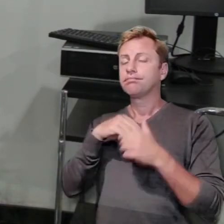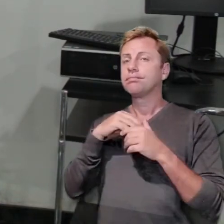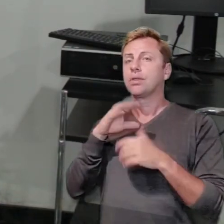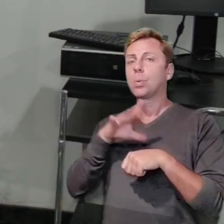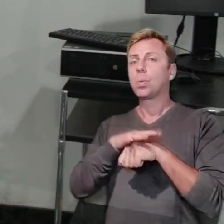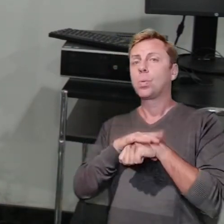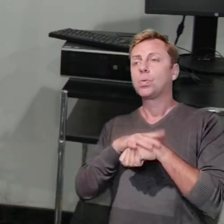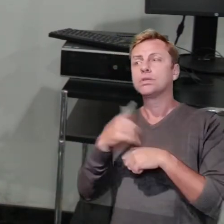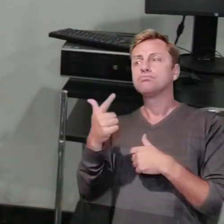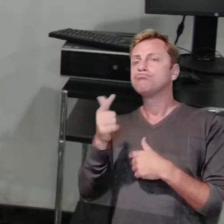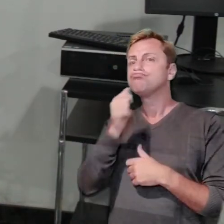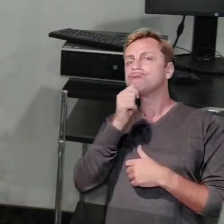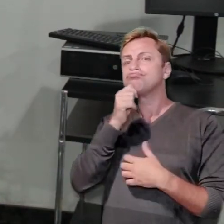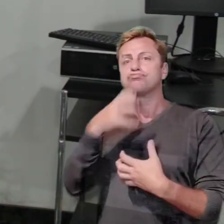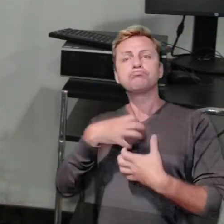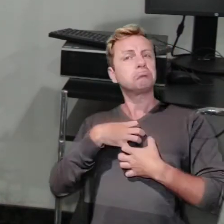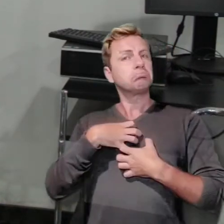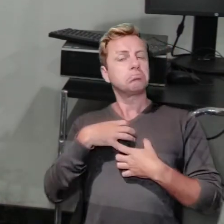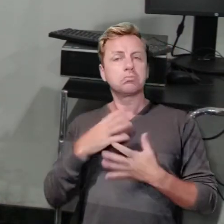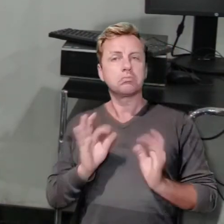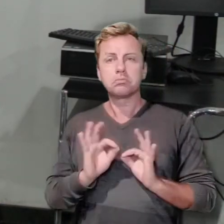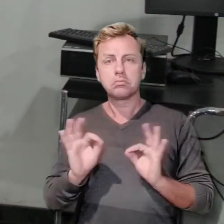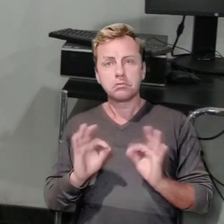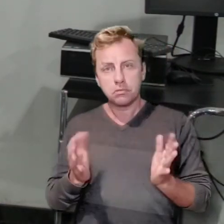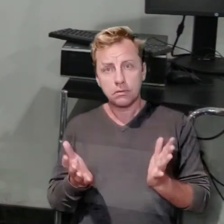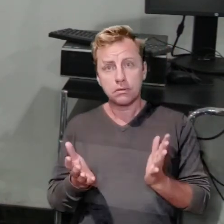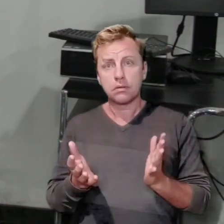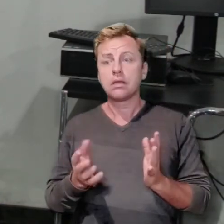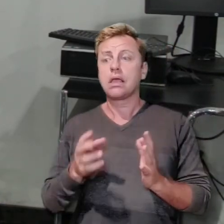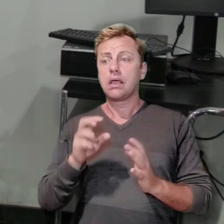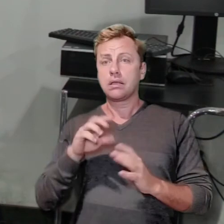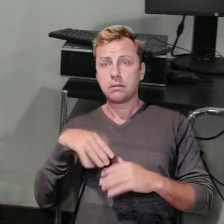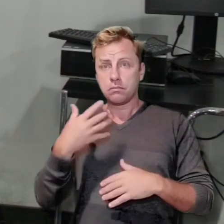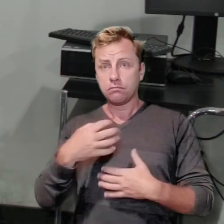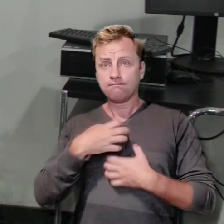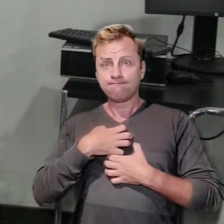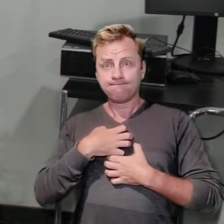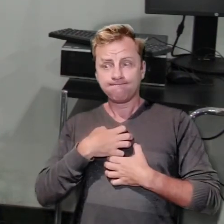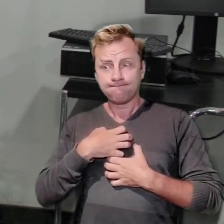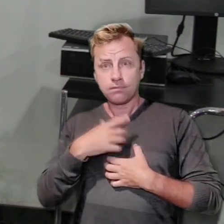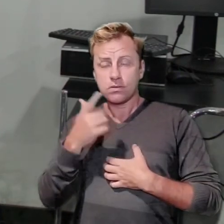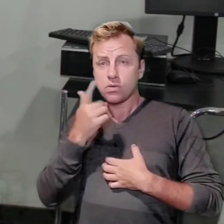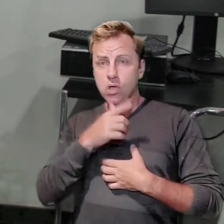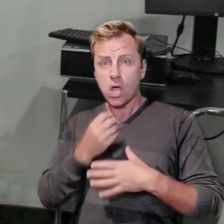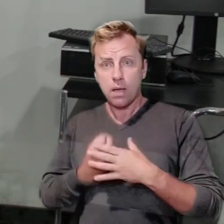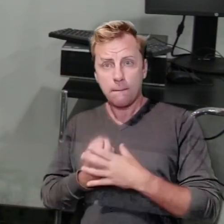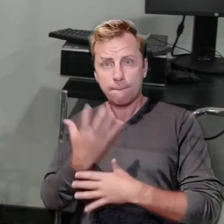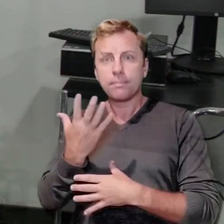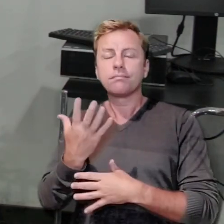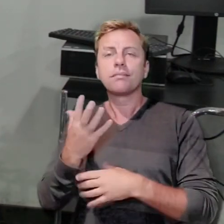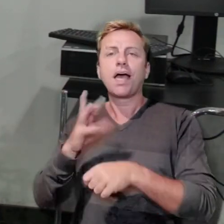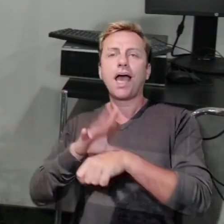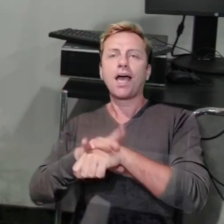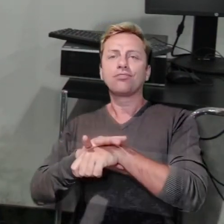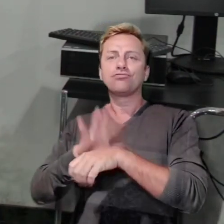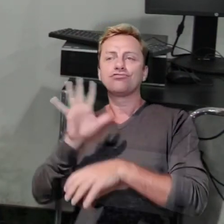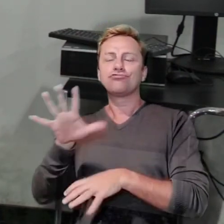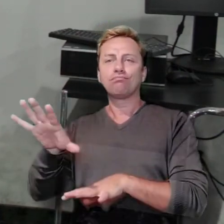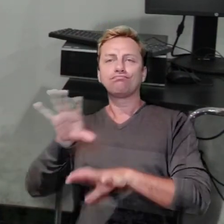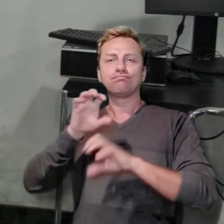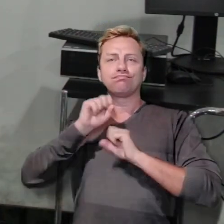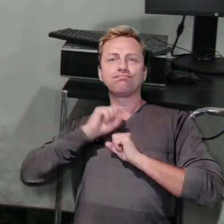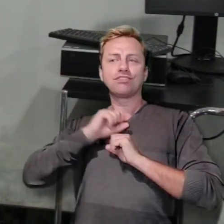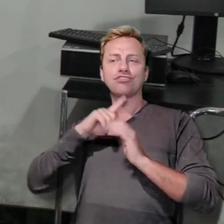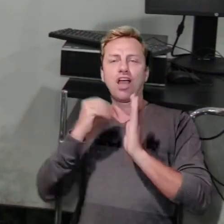com a doença sem sentir os sintomas. Quando os sintomas aparecem, normalmente a doença já